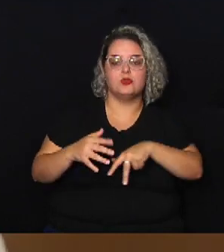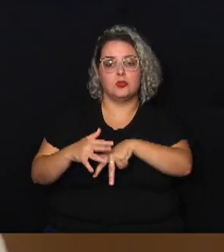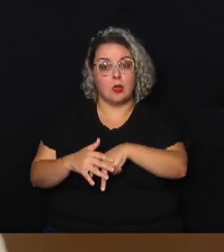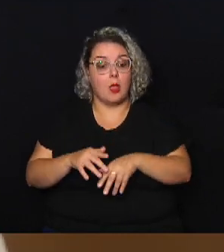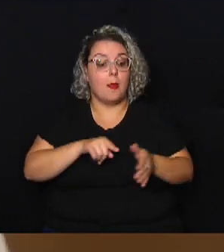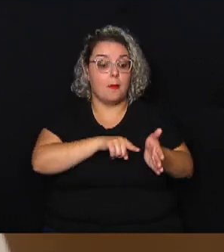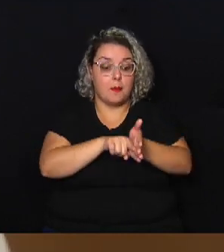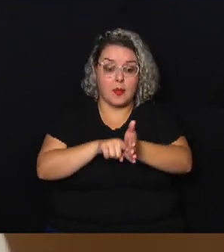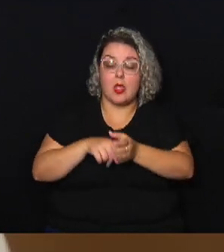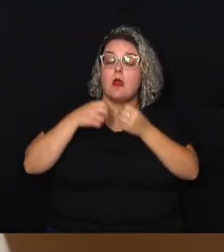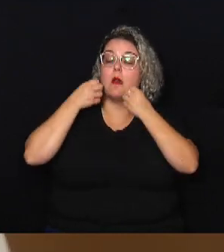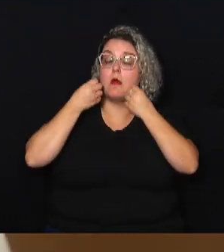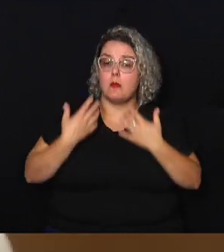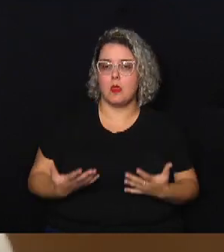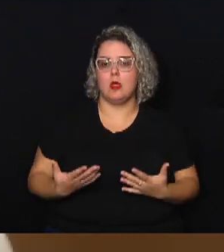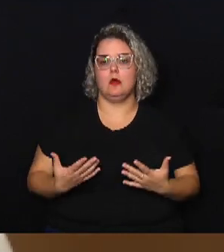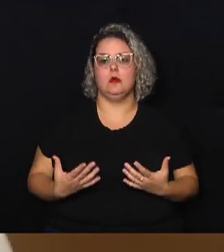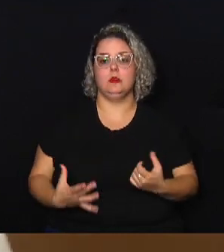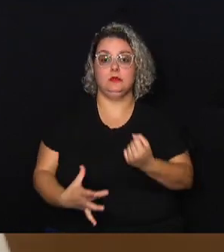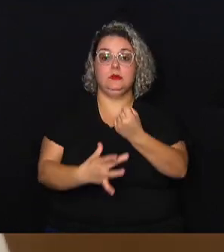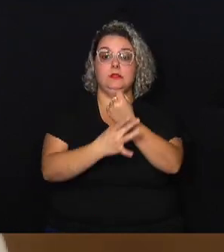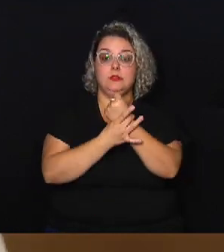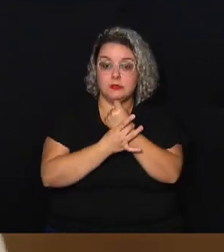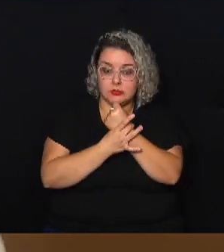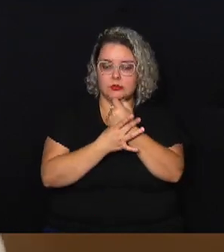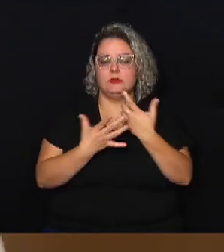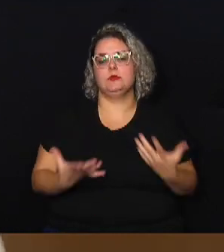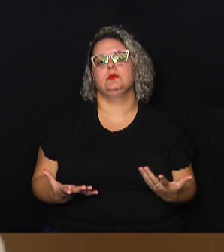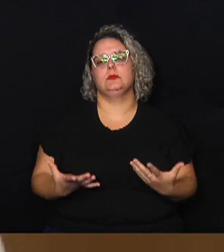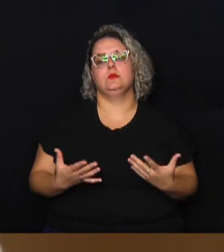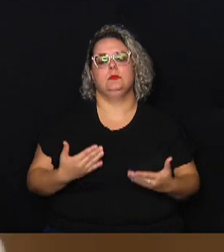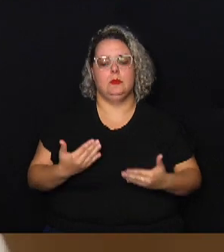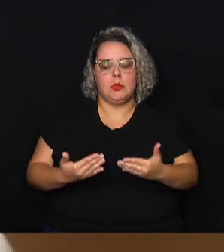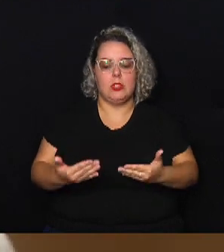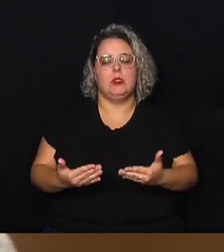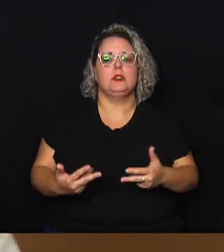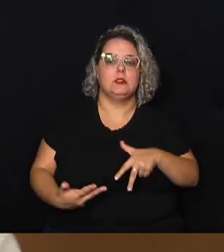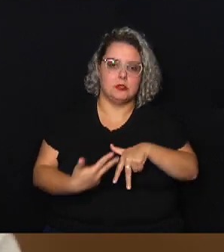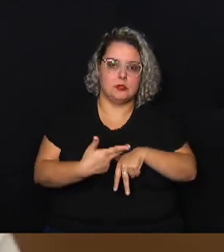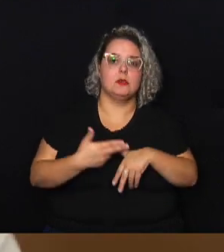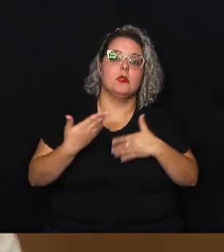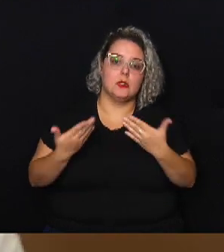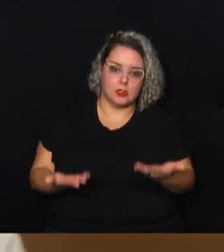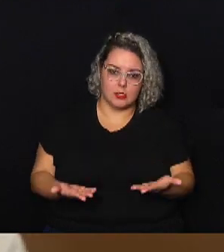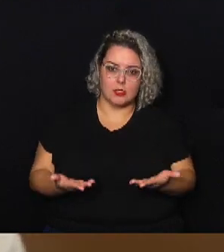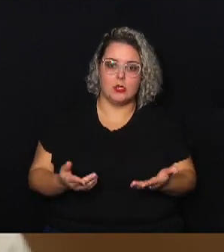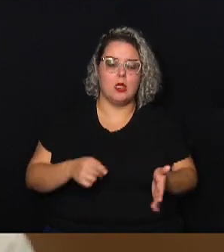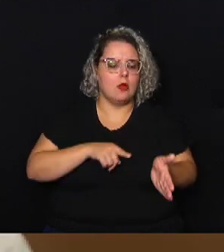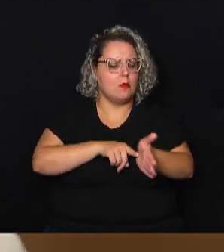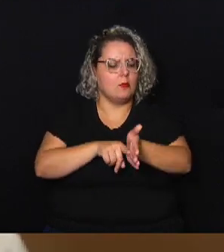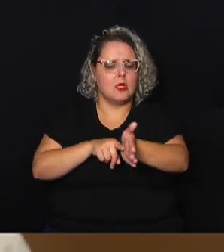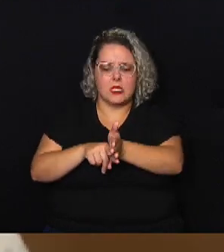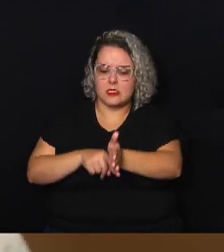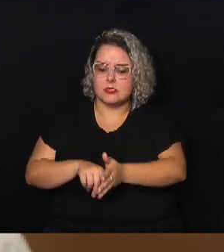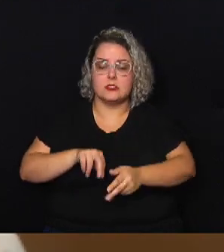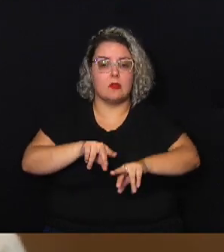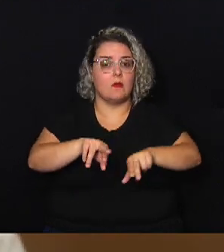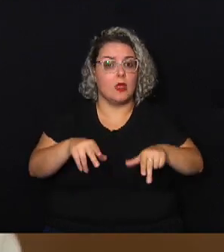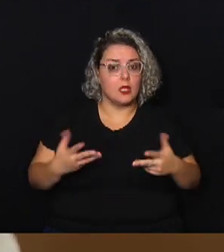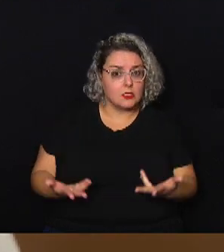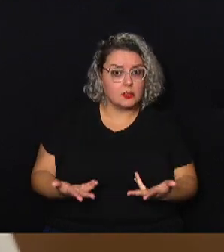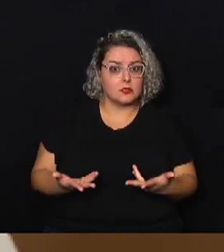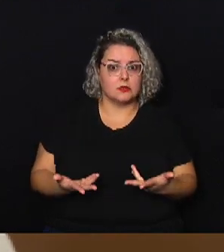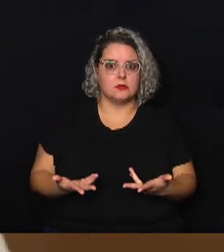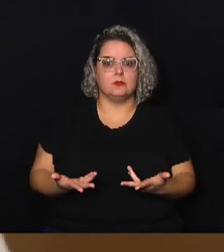se sentir seguro para o procedimento. Então, com isso, é muita pesquisa